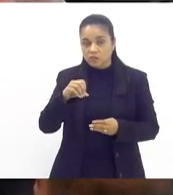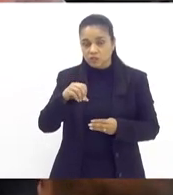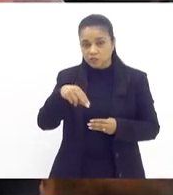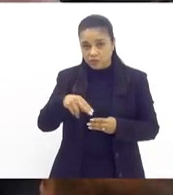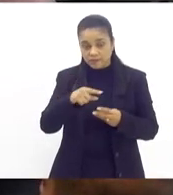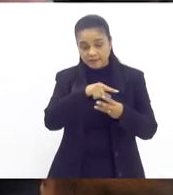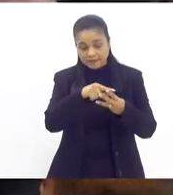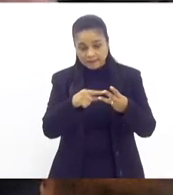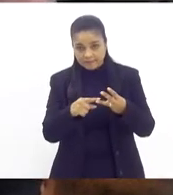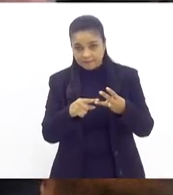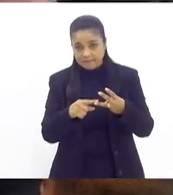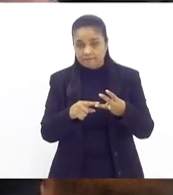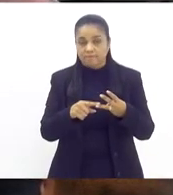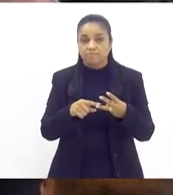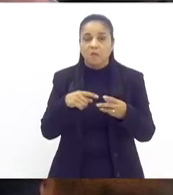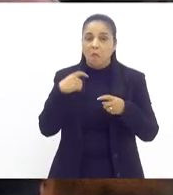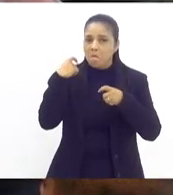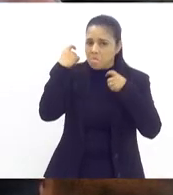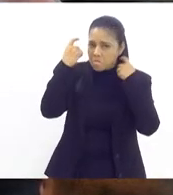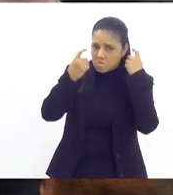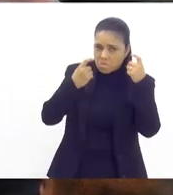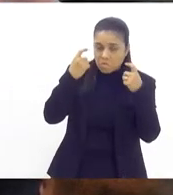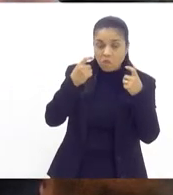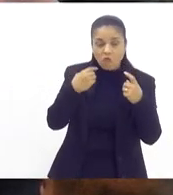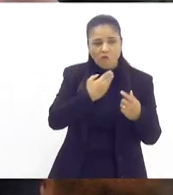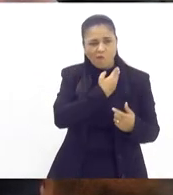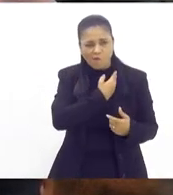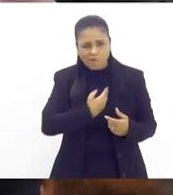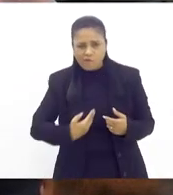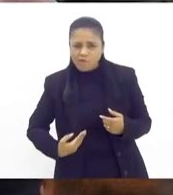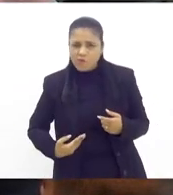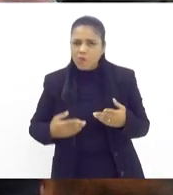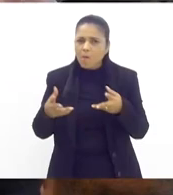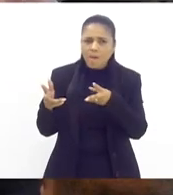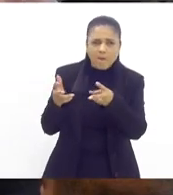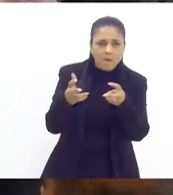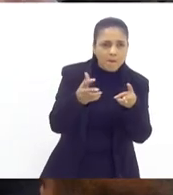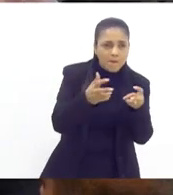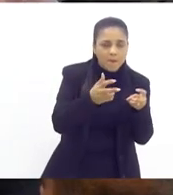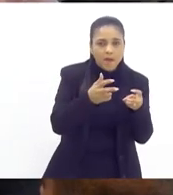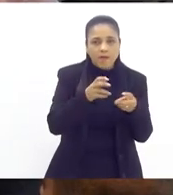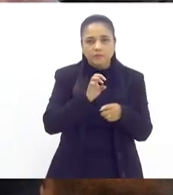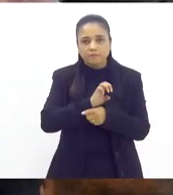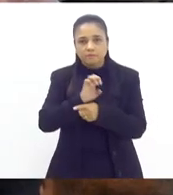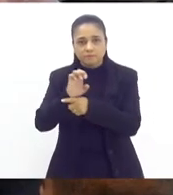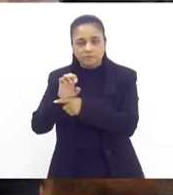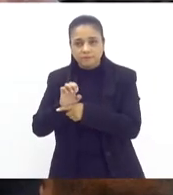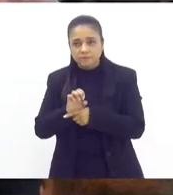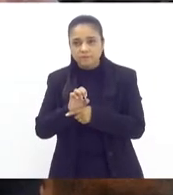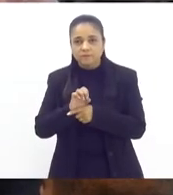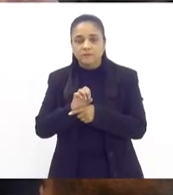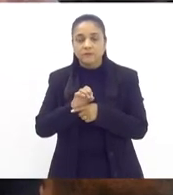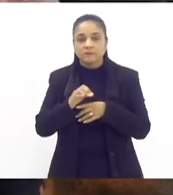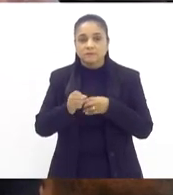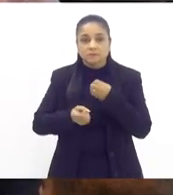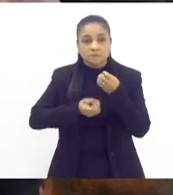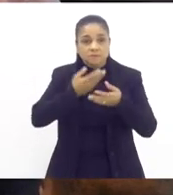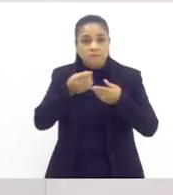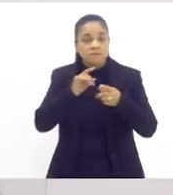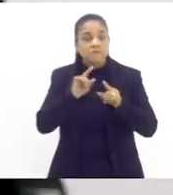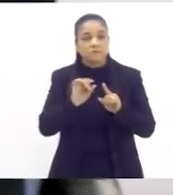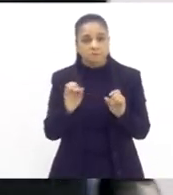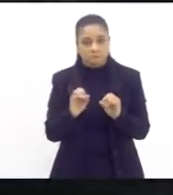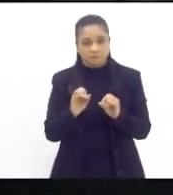é a nossa preocupação. A gente tem visto os governadores, o Rio se manifestou ontem também, sobre a